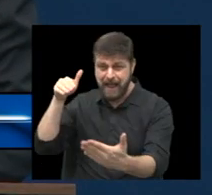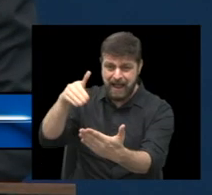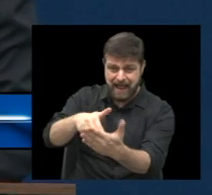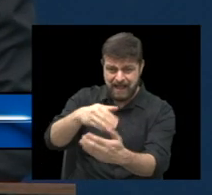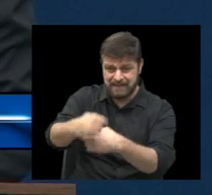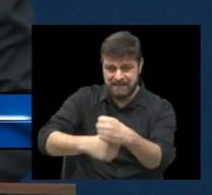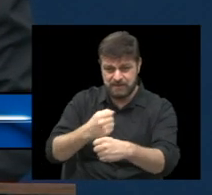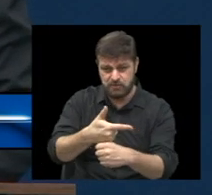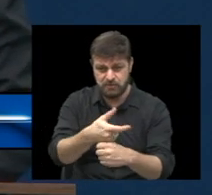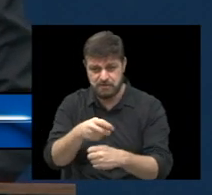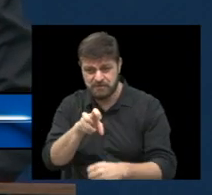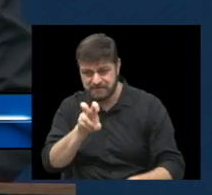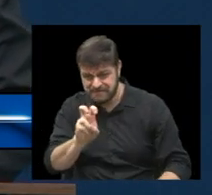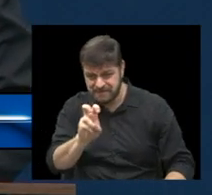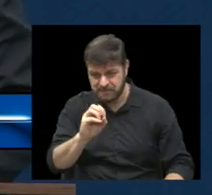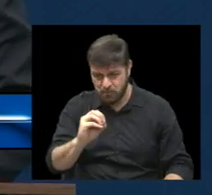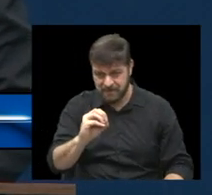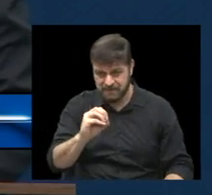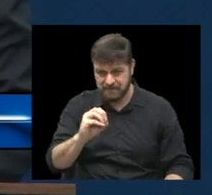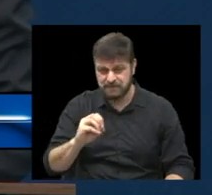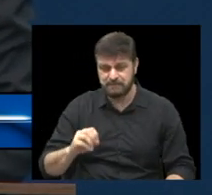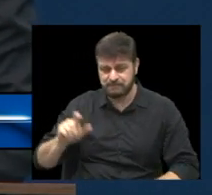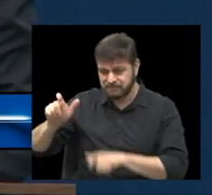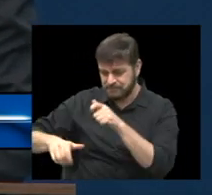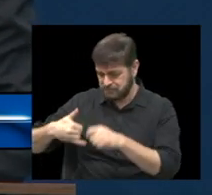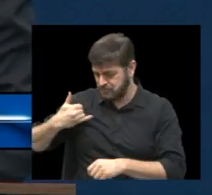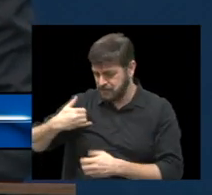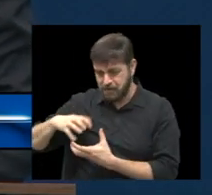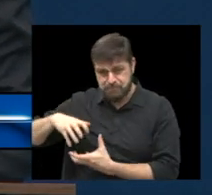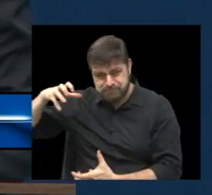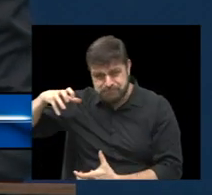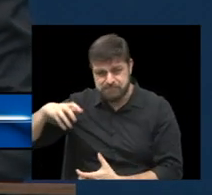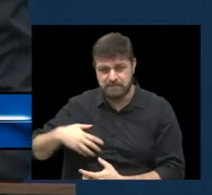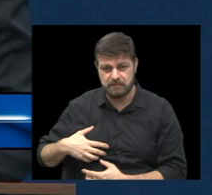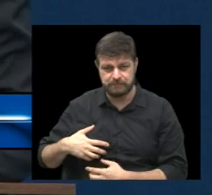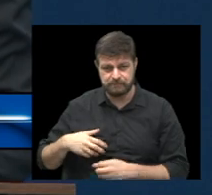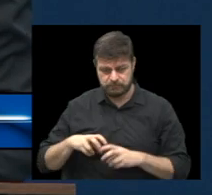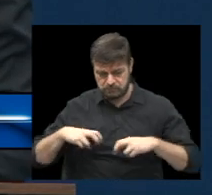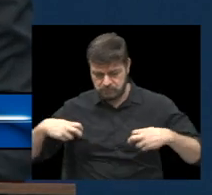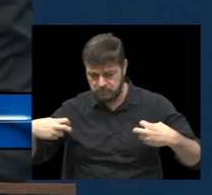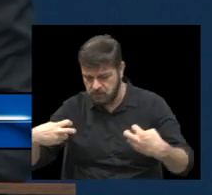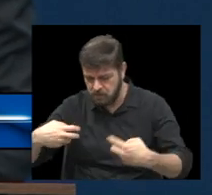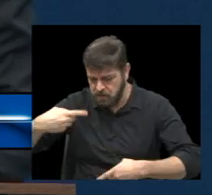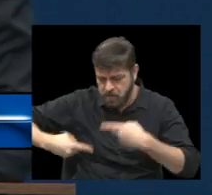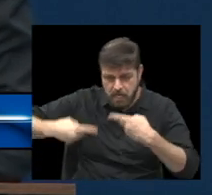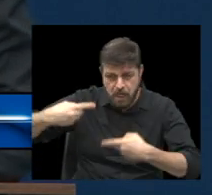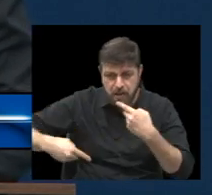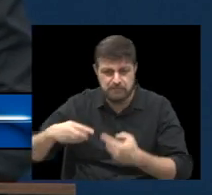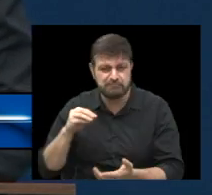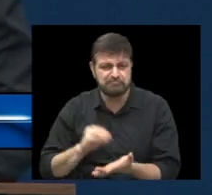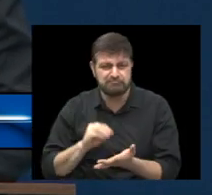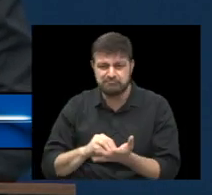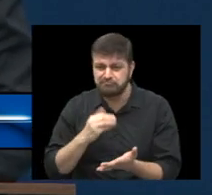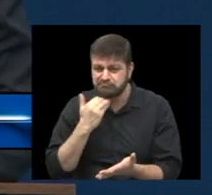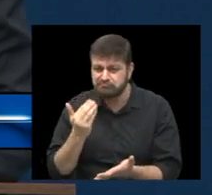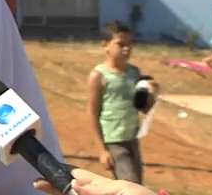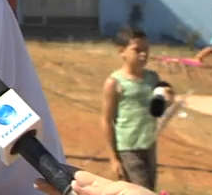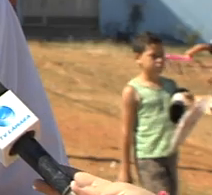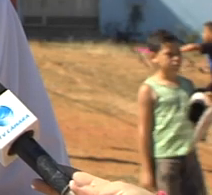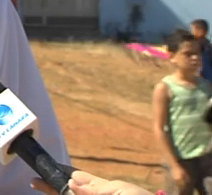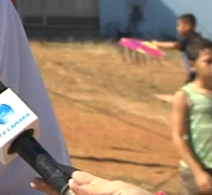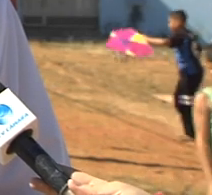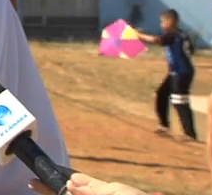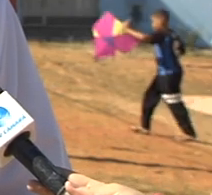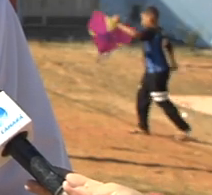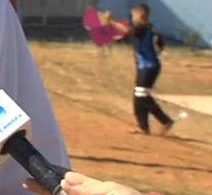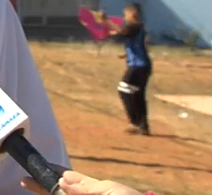O vereador Rubens Gás tem 281 indicações protocoladas na Câmara Municipal de Campinas. Todas